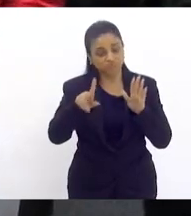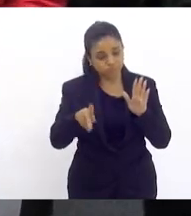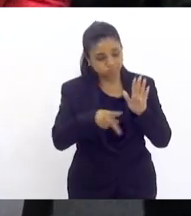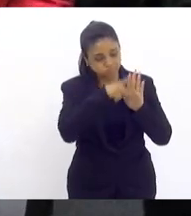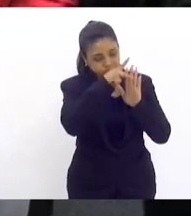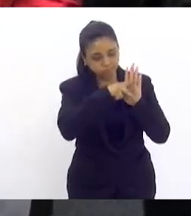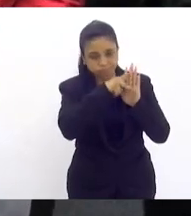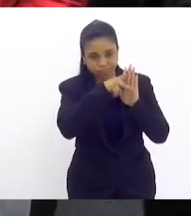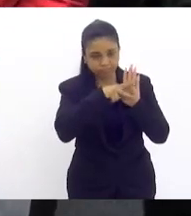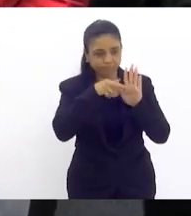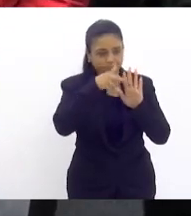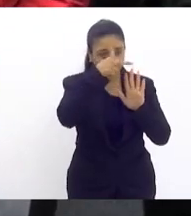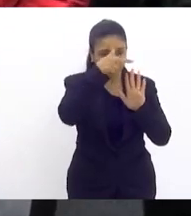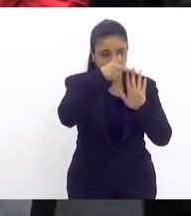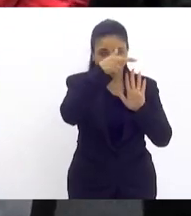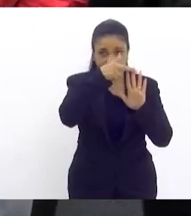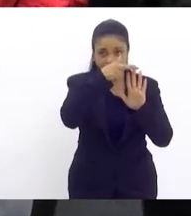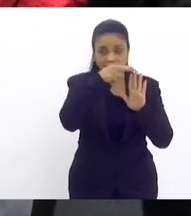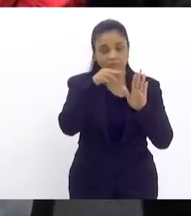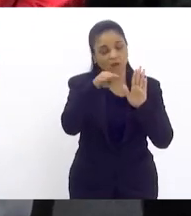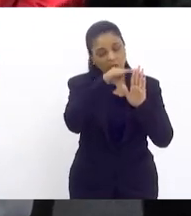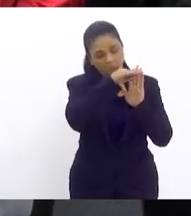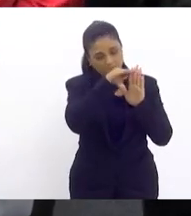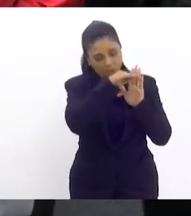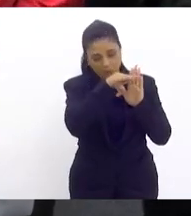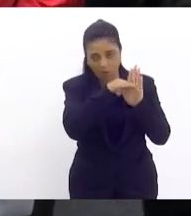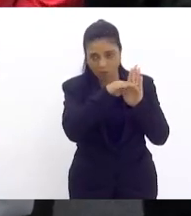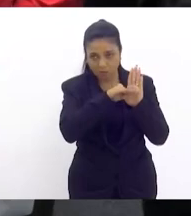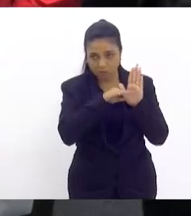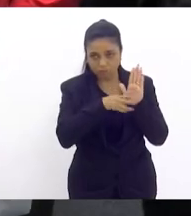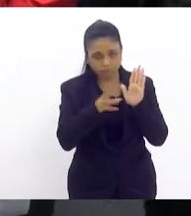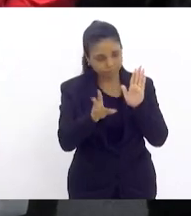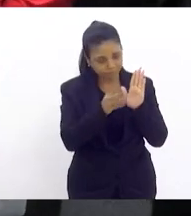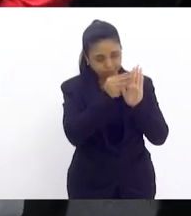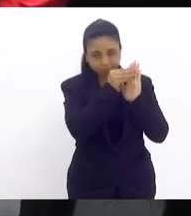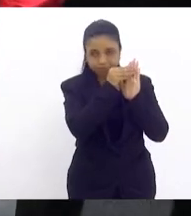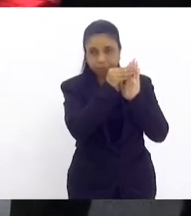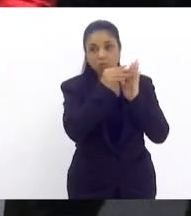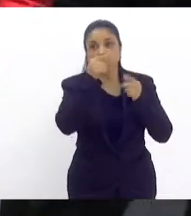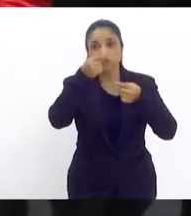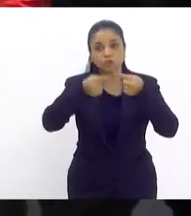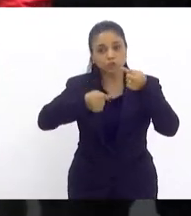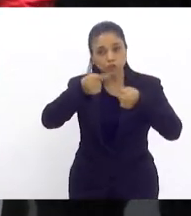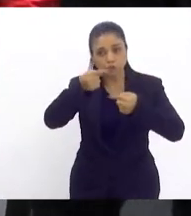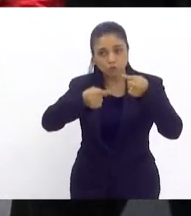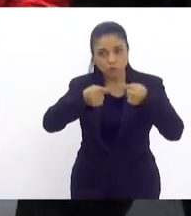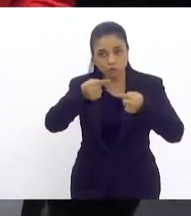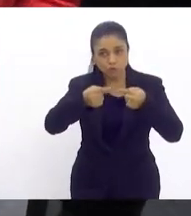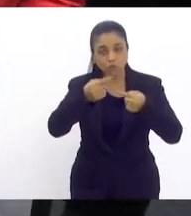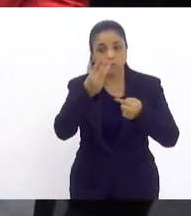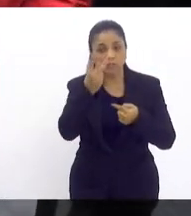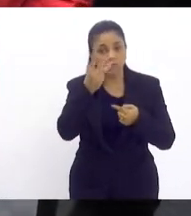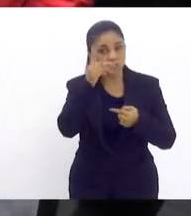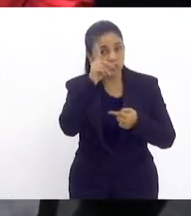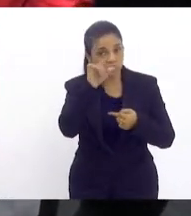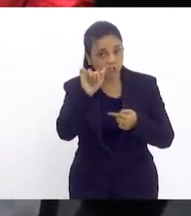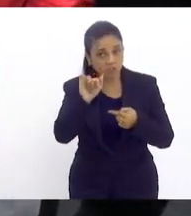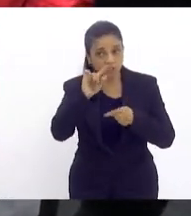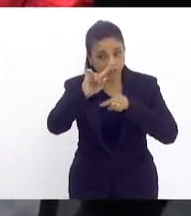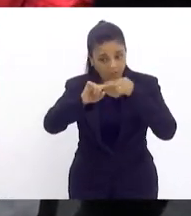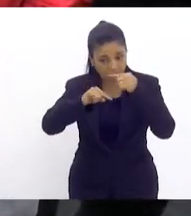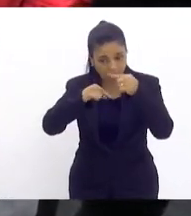Interno ele veio à pauta foi discutido e três dias